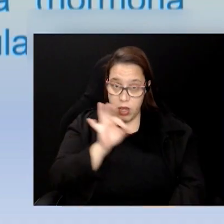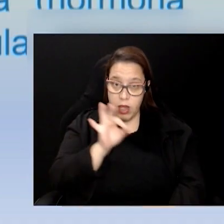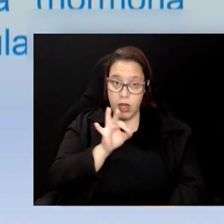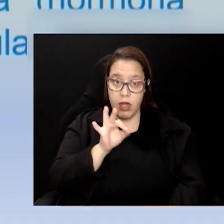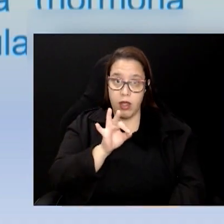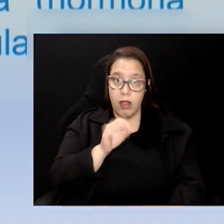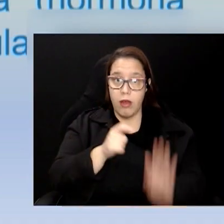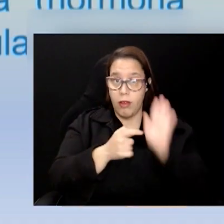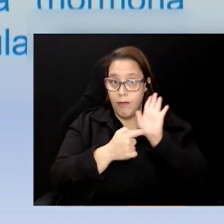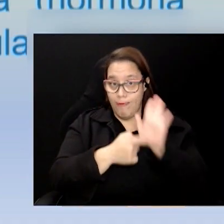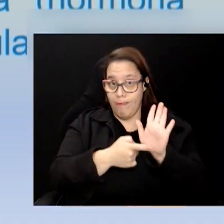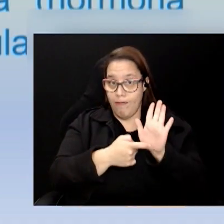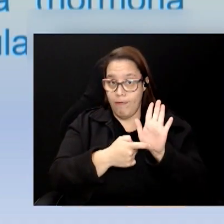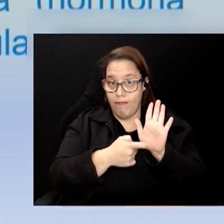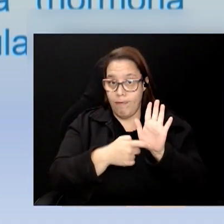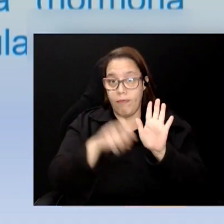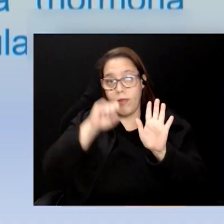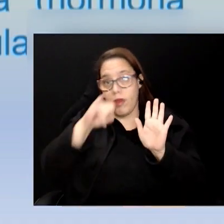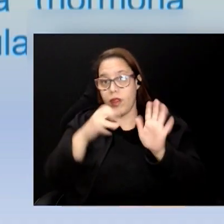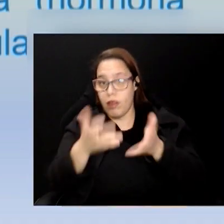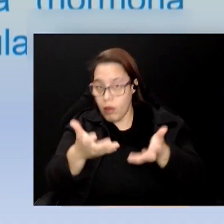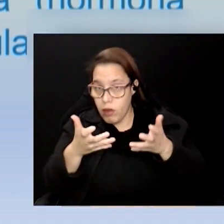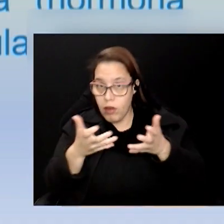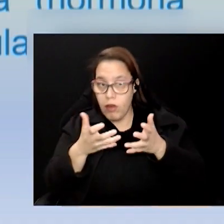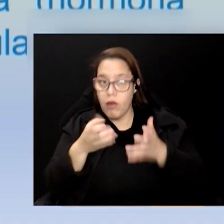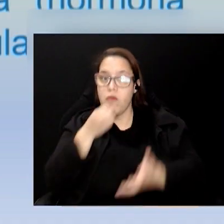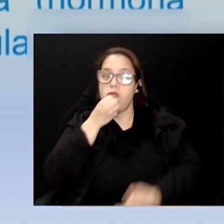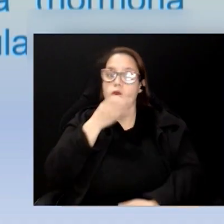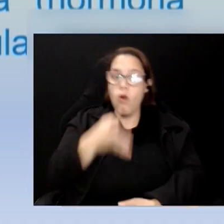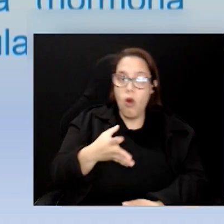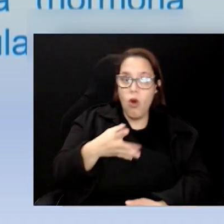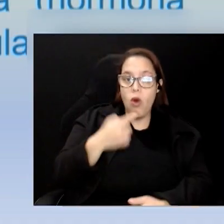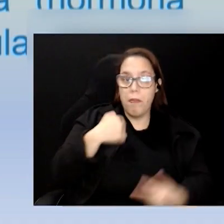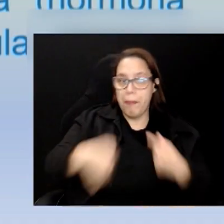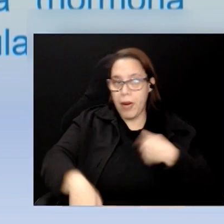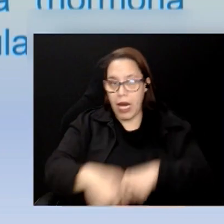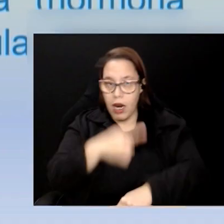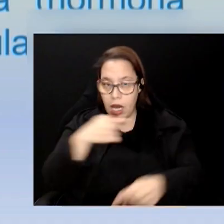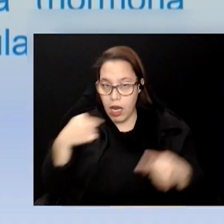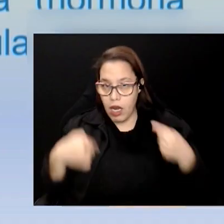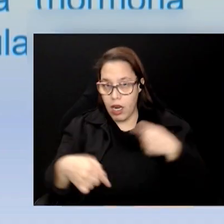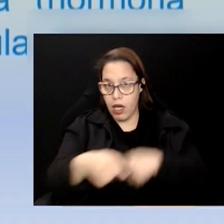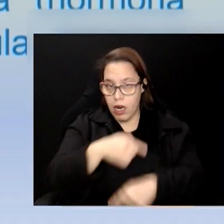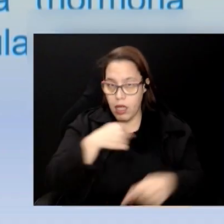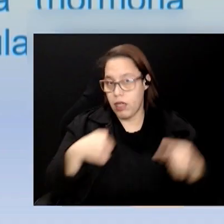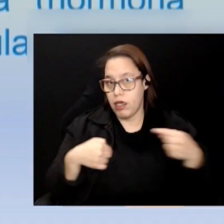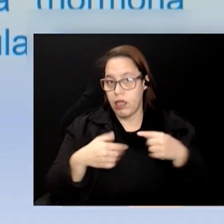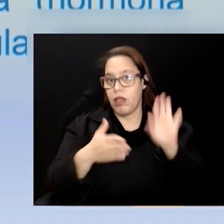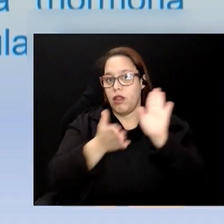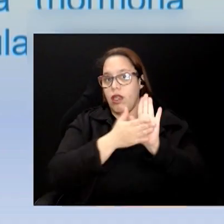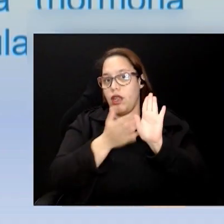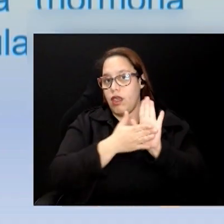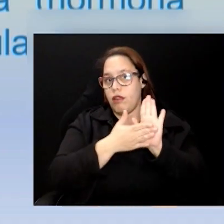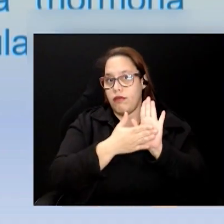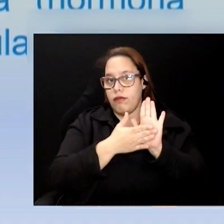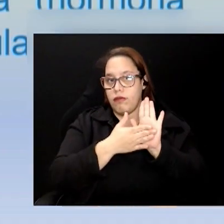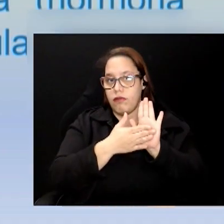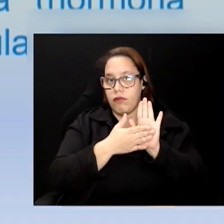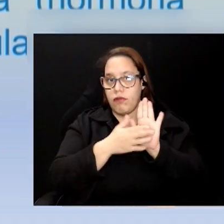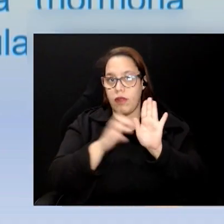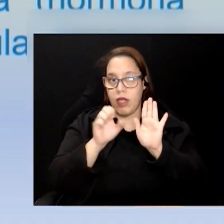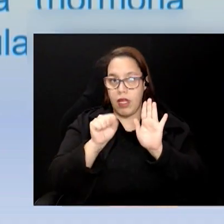Então, se você quer função boa imunológica, está aqui, ó. Selênio, zinco, magnésio,